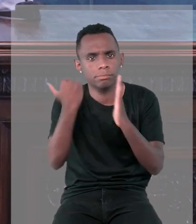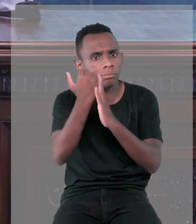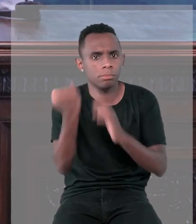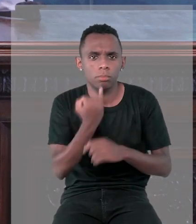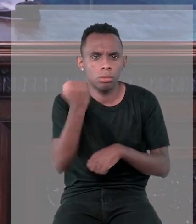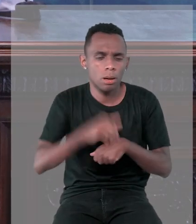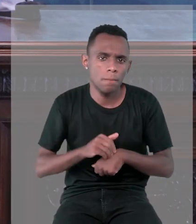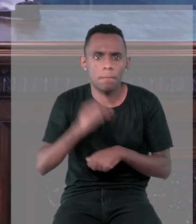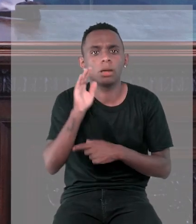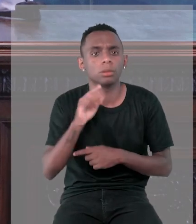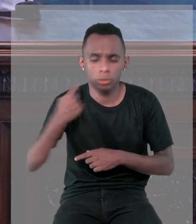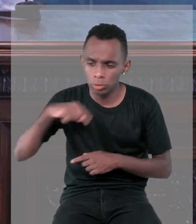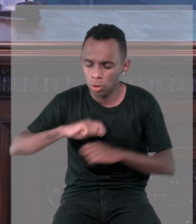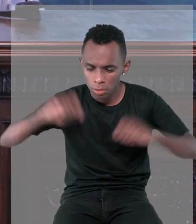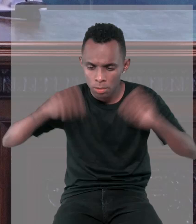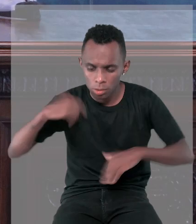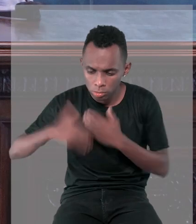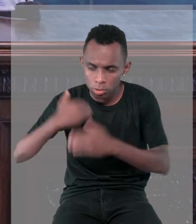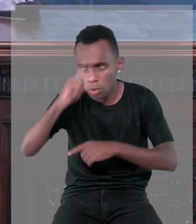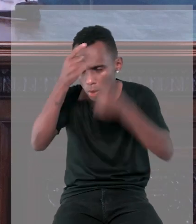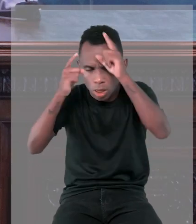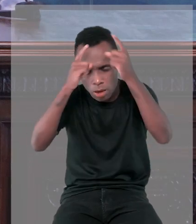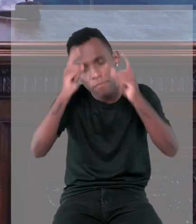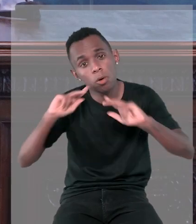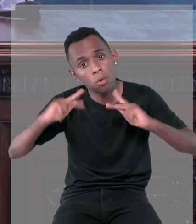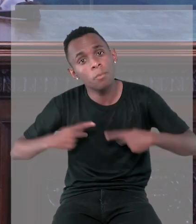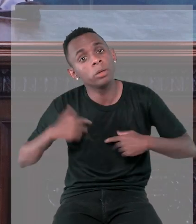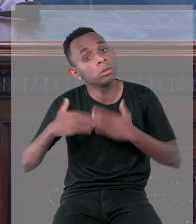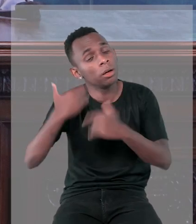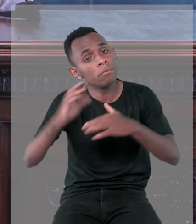alto da nossa capacidade criativa, da nossa evolução.